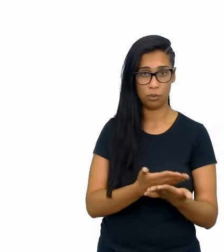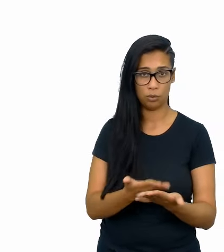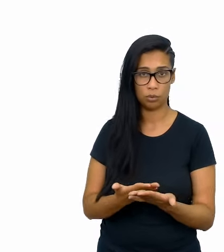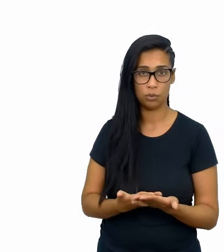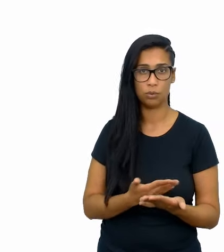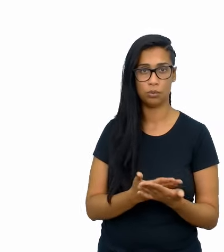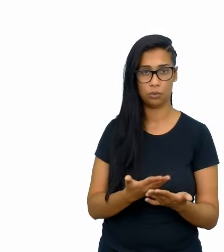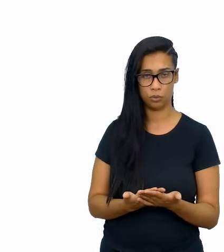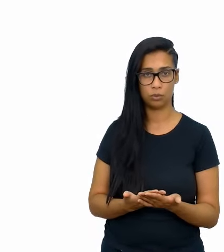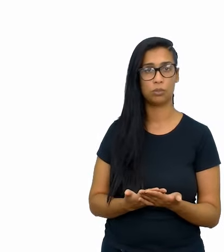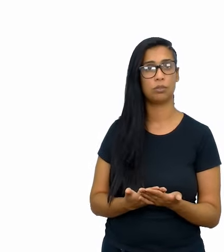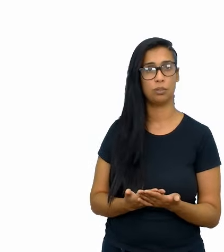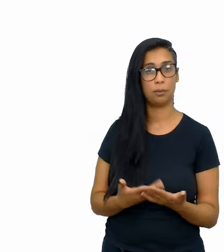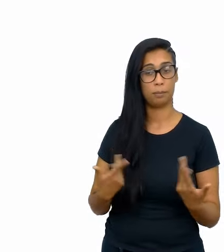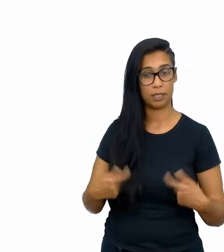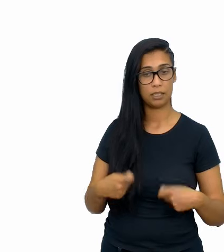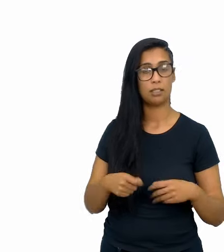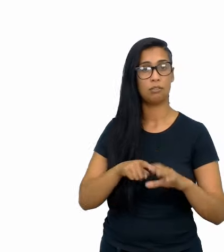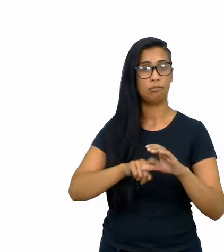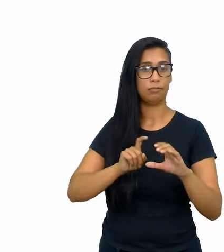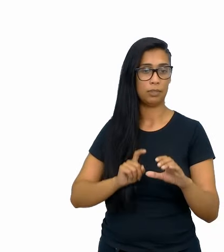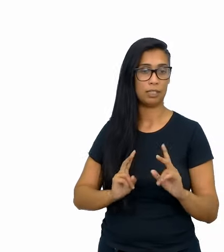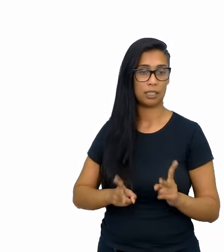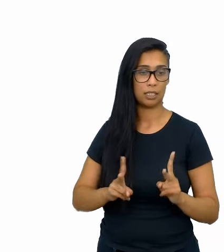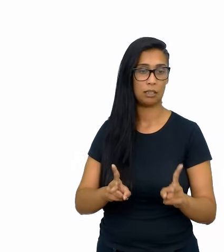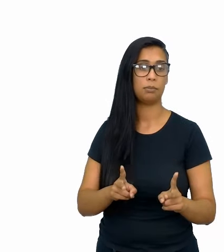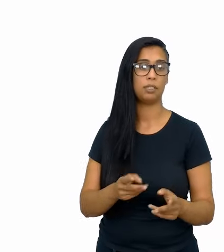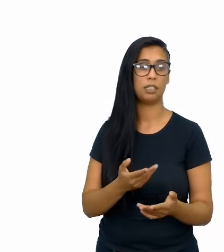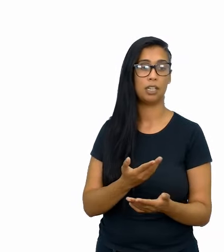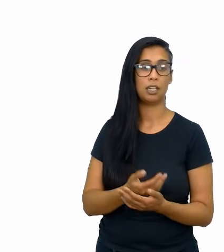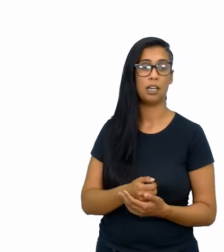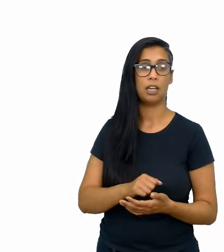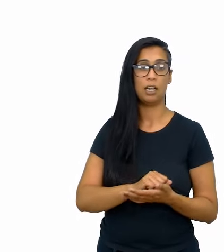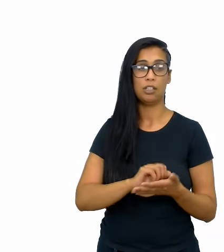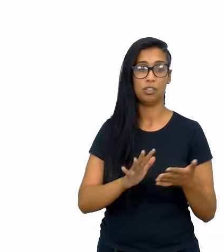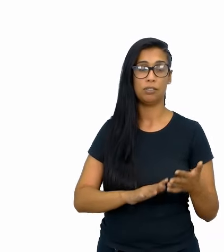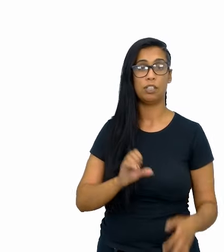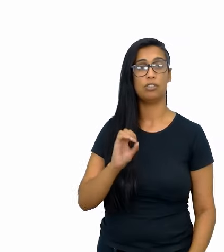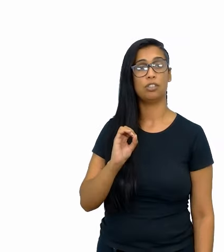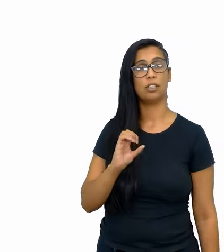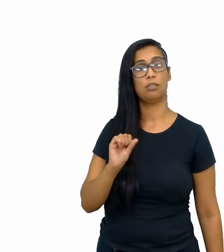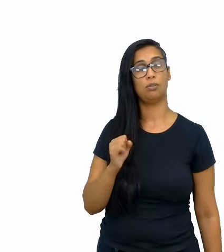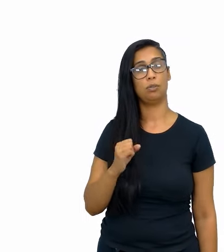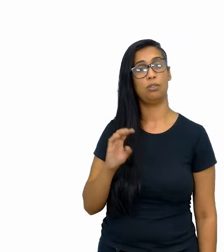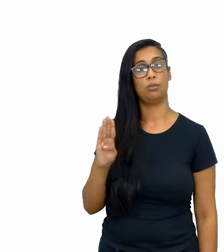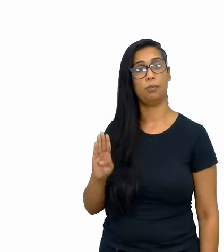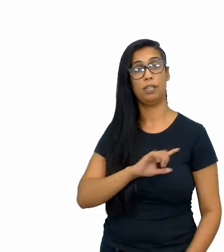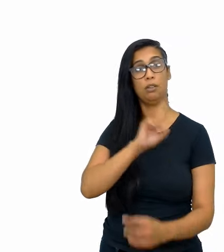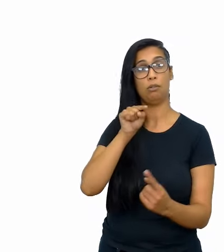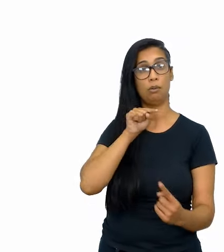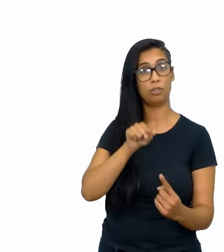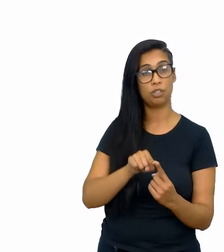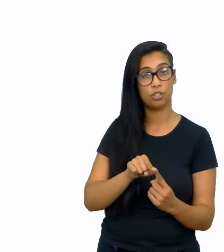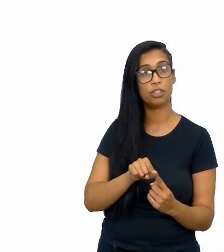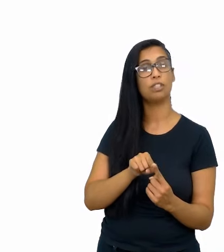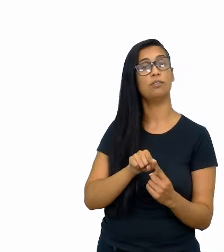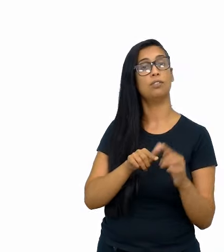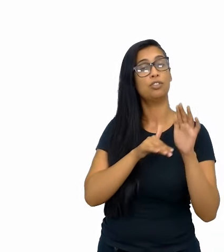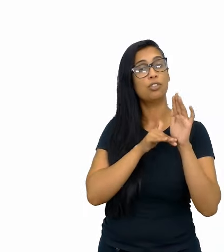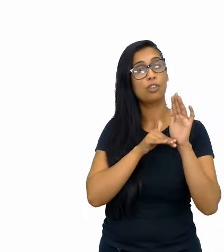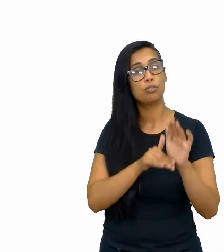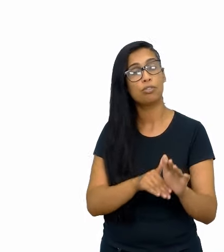habilidade 8B está sendo desenvolvida, né? E sempre com o objetivo de ajustar